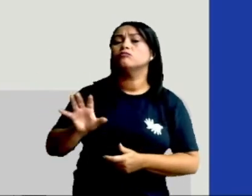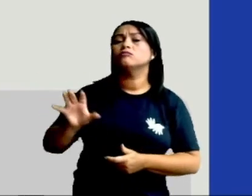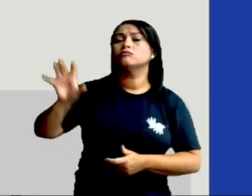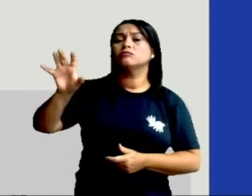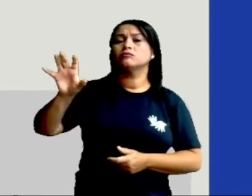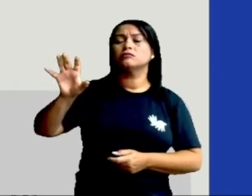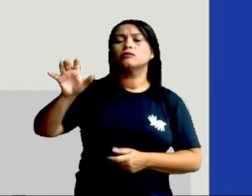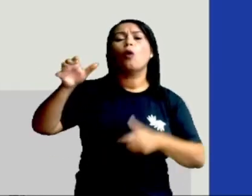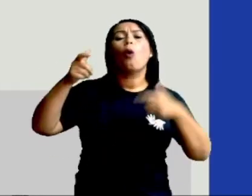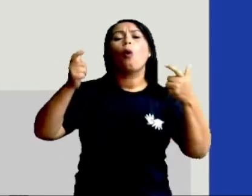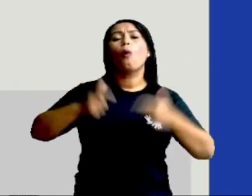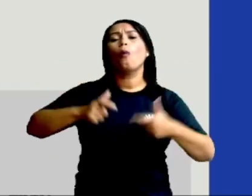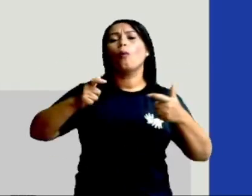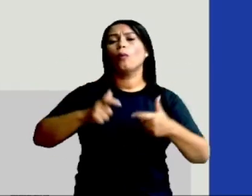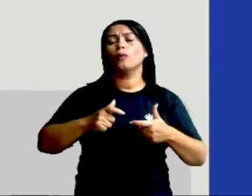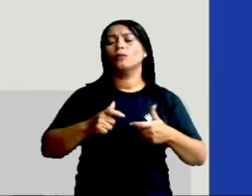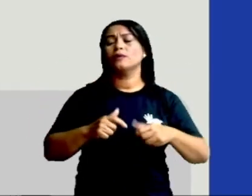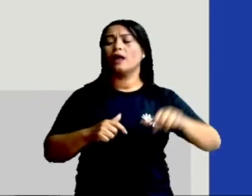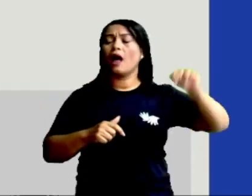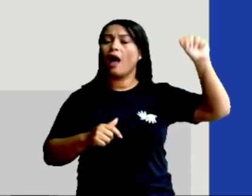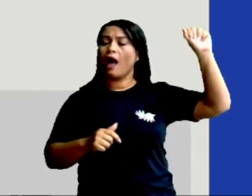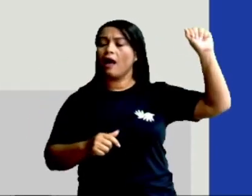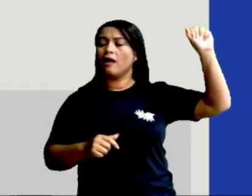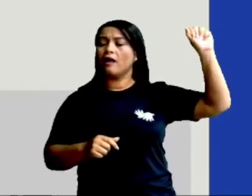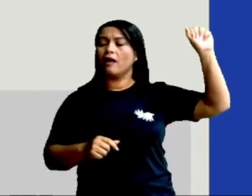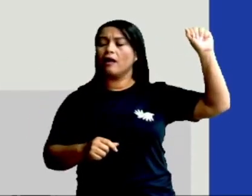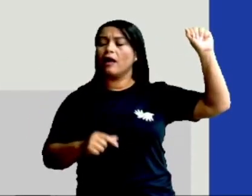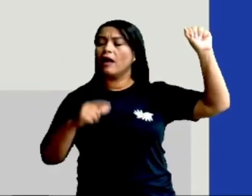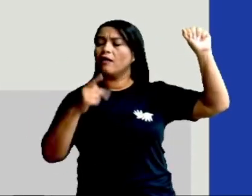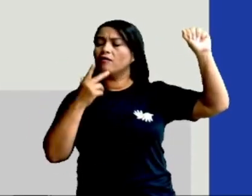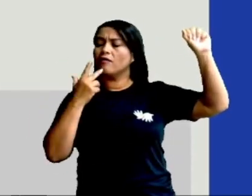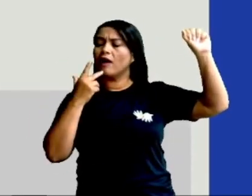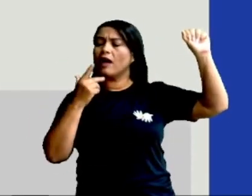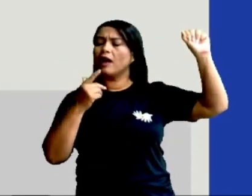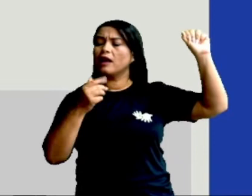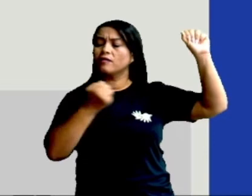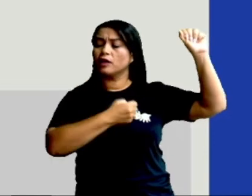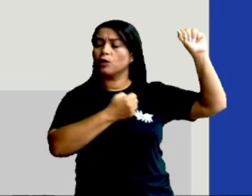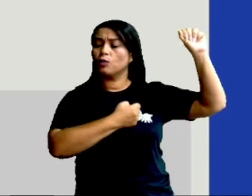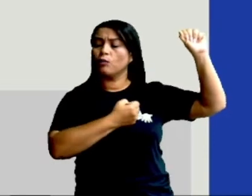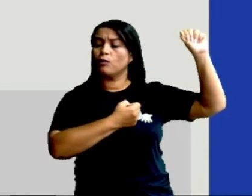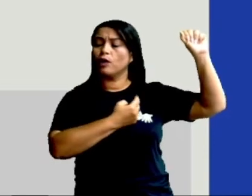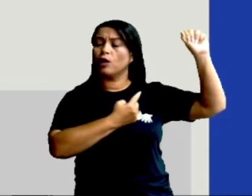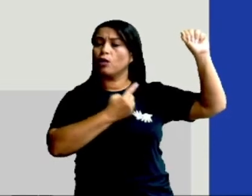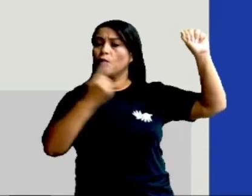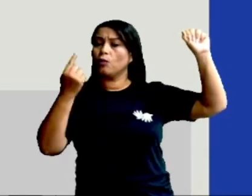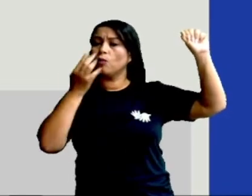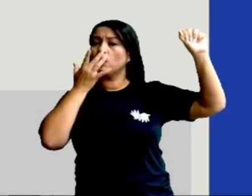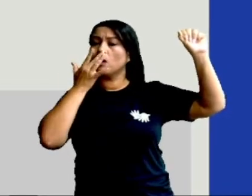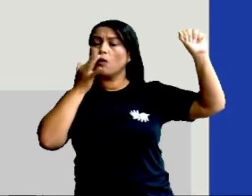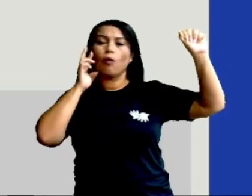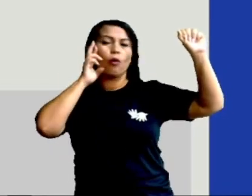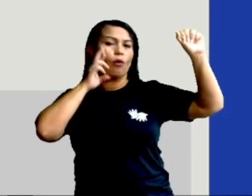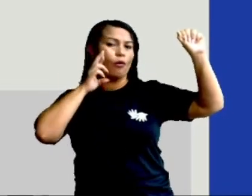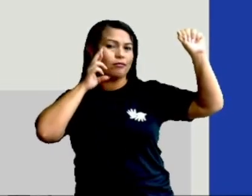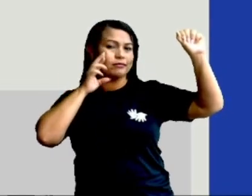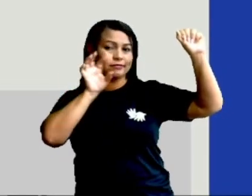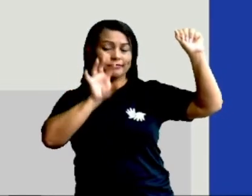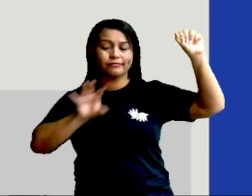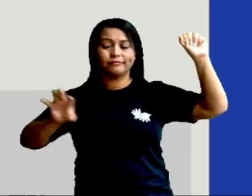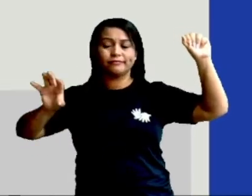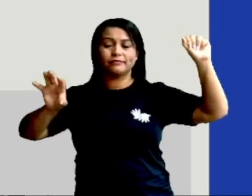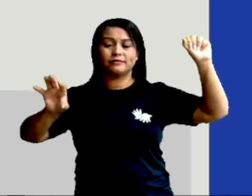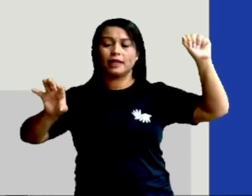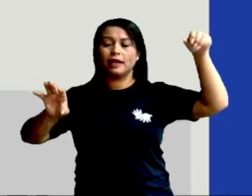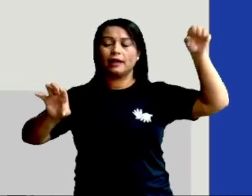a região Nordeste na letra A diz que fica no número um na parte Rosa com